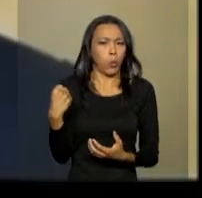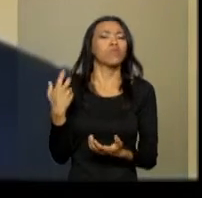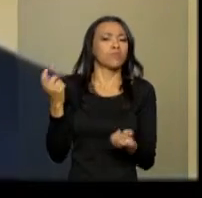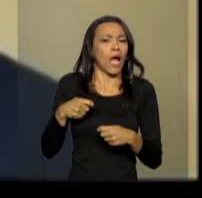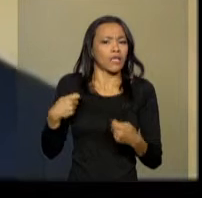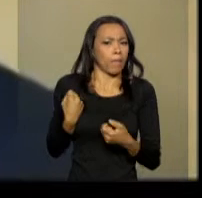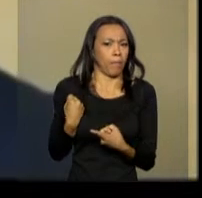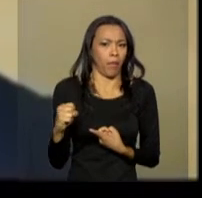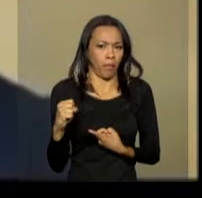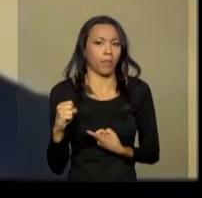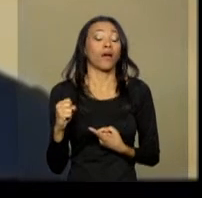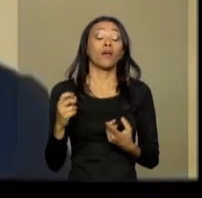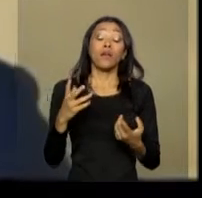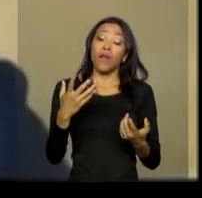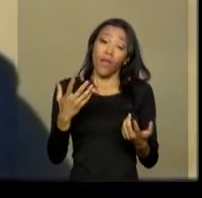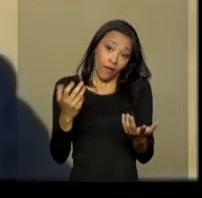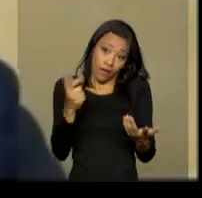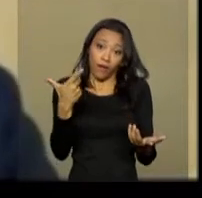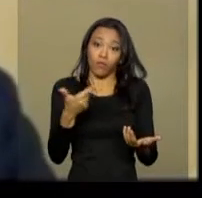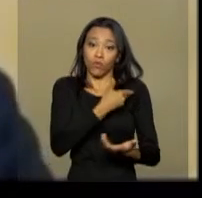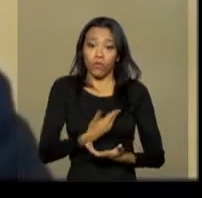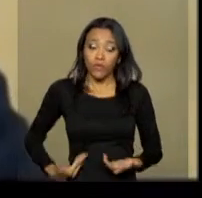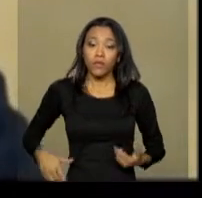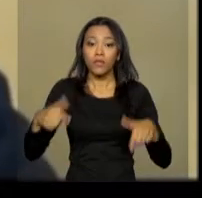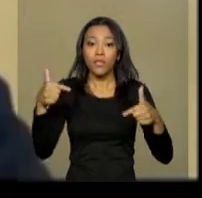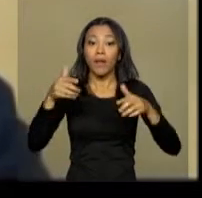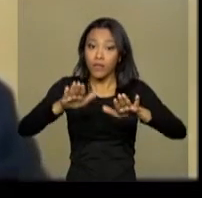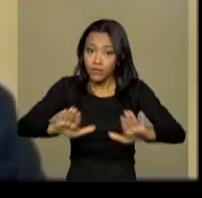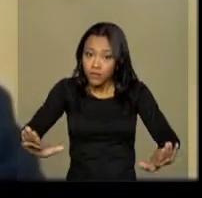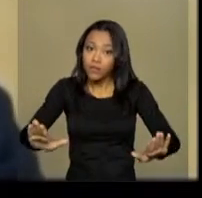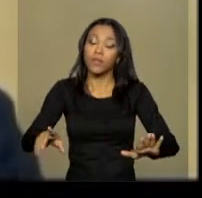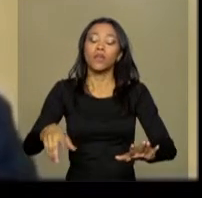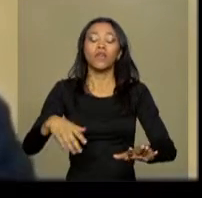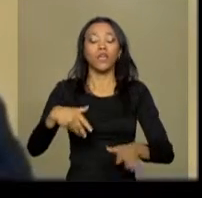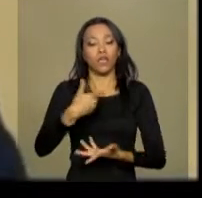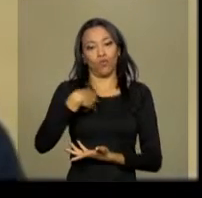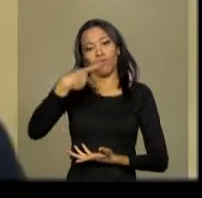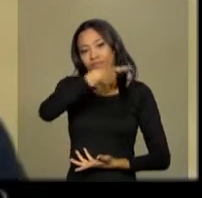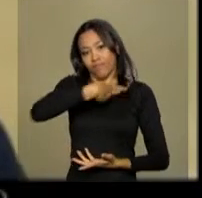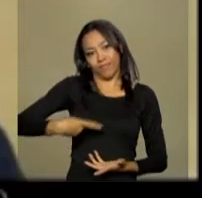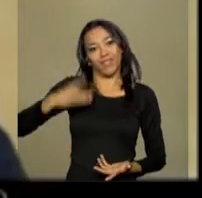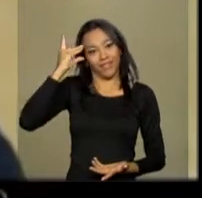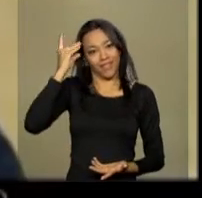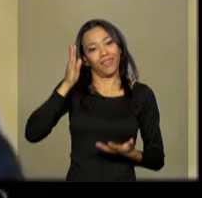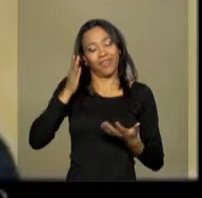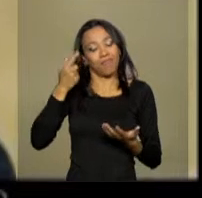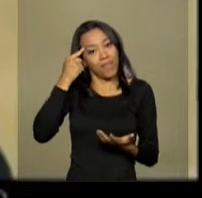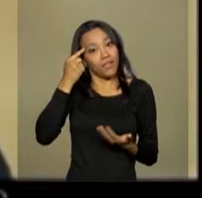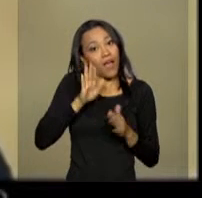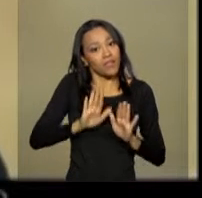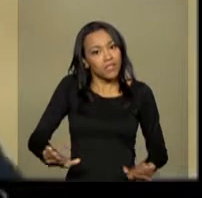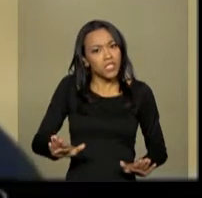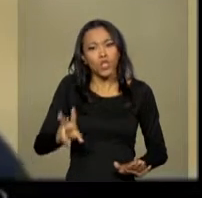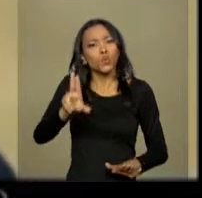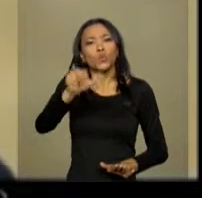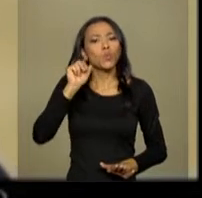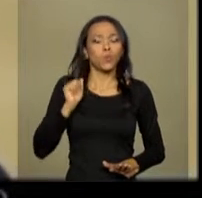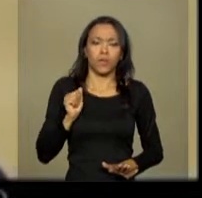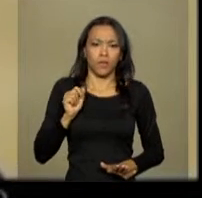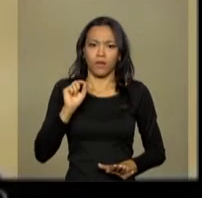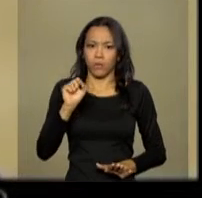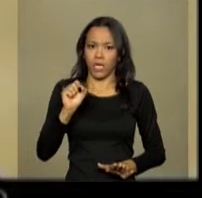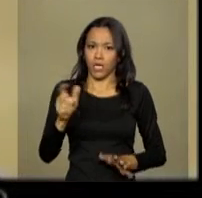óbvio que um governo que age assim e uma presidenta que pensa desta maneira não vão descuidar nunca